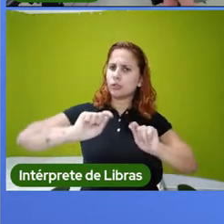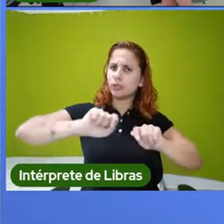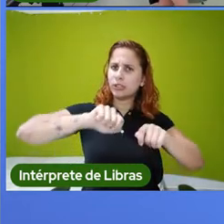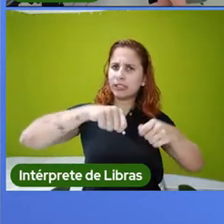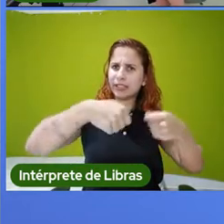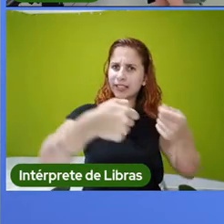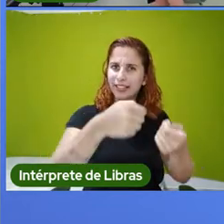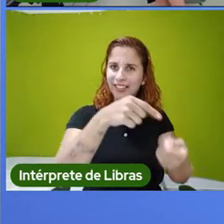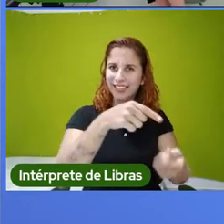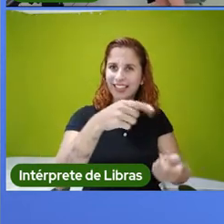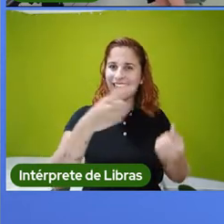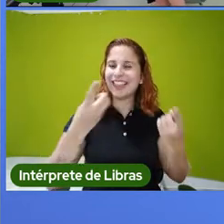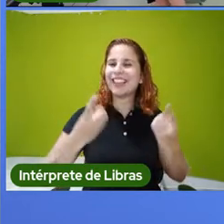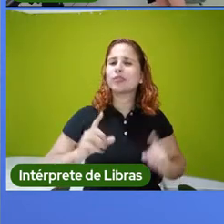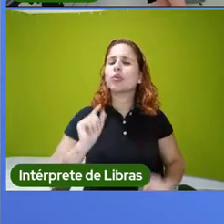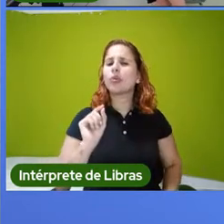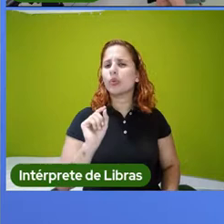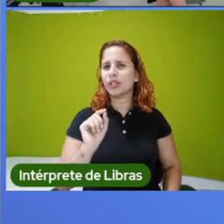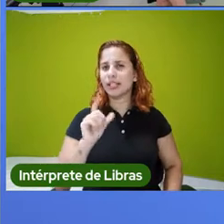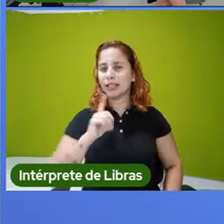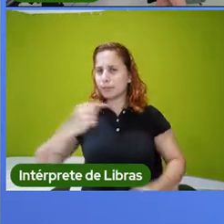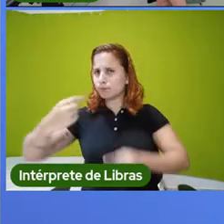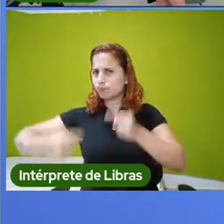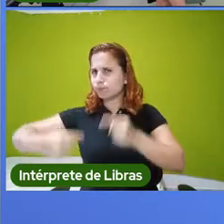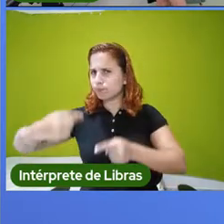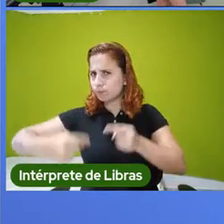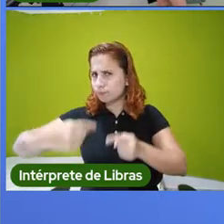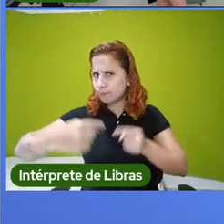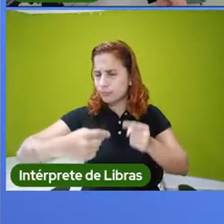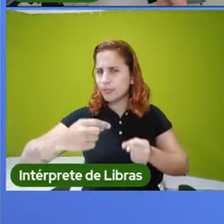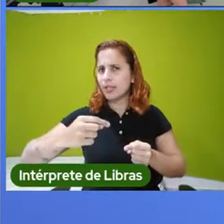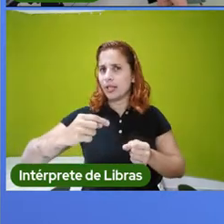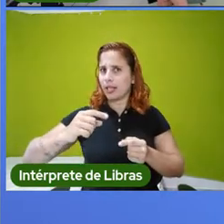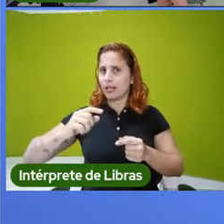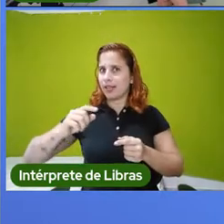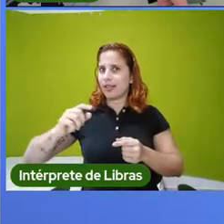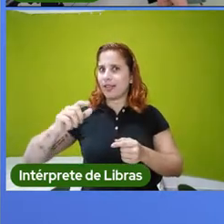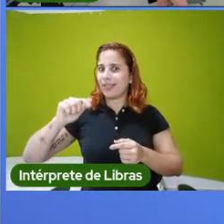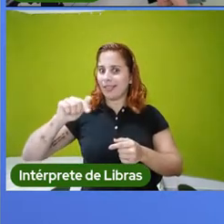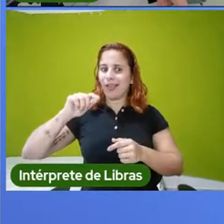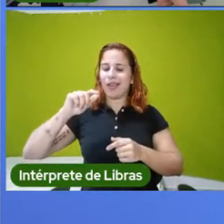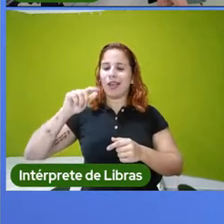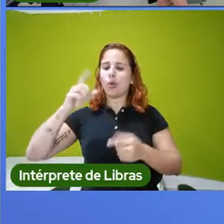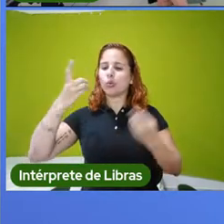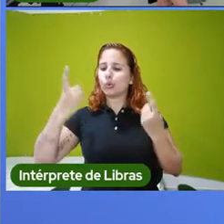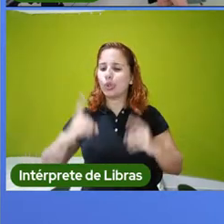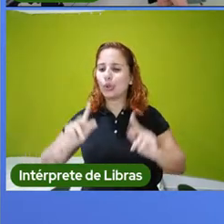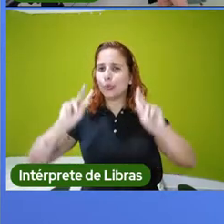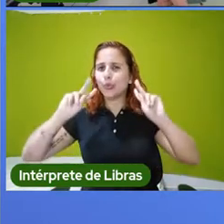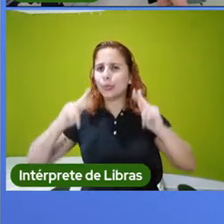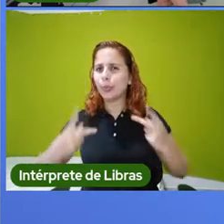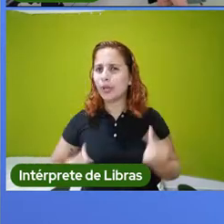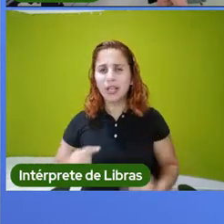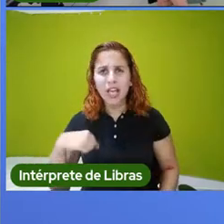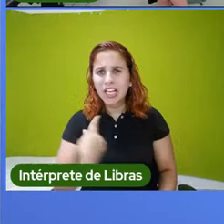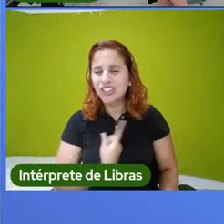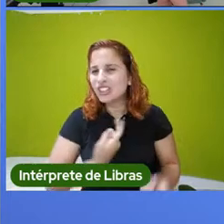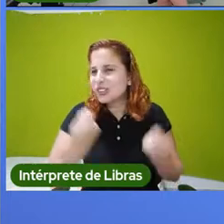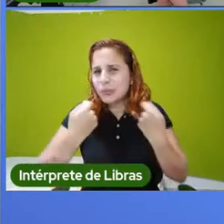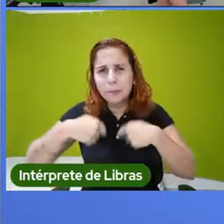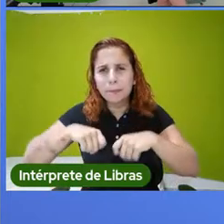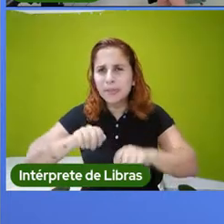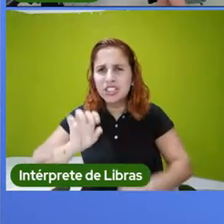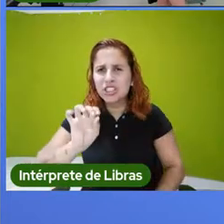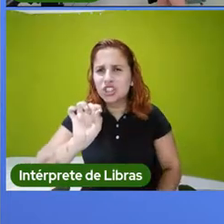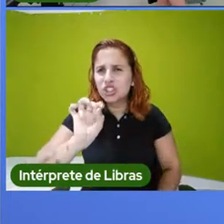da deficiência provocou esse debate internacional sobre os direitos humanos, de que a gente não precisa só, né,